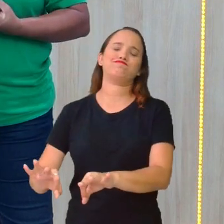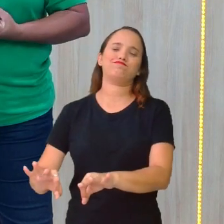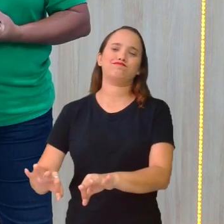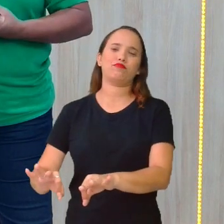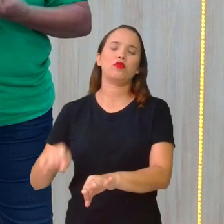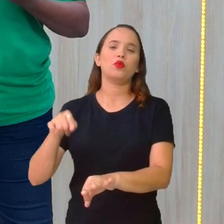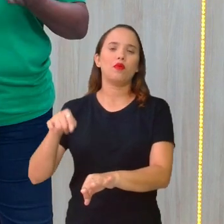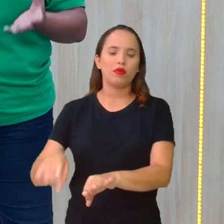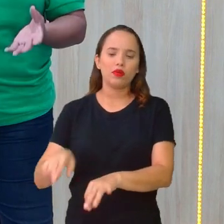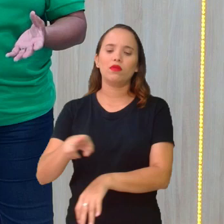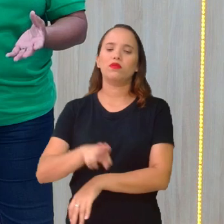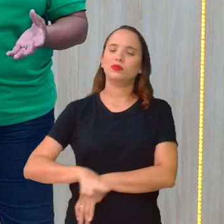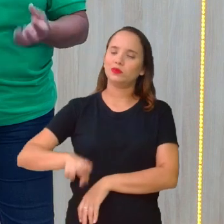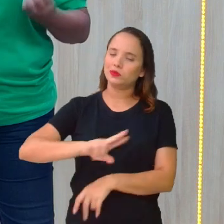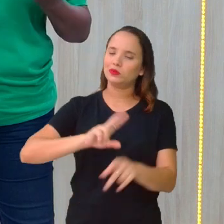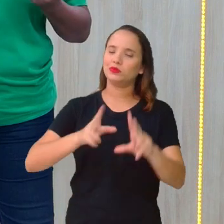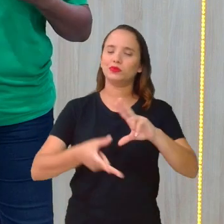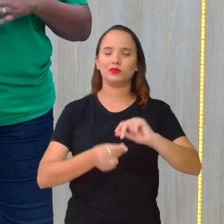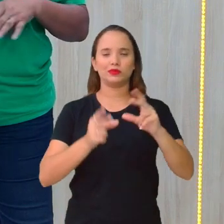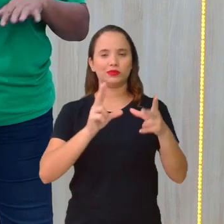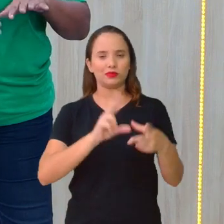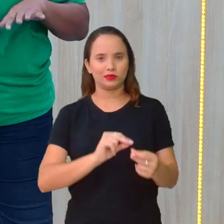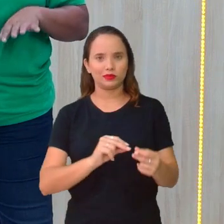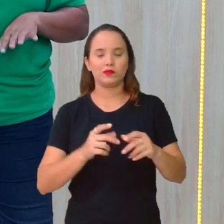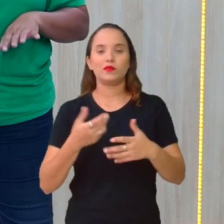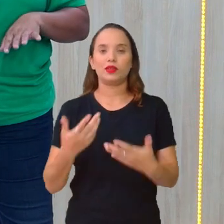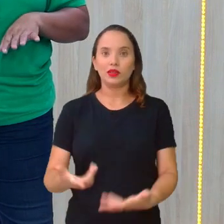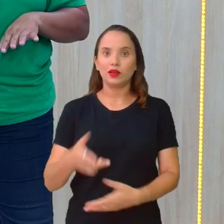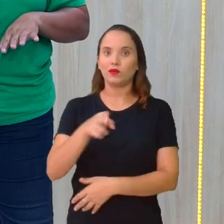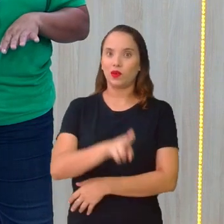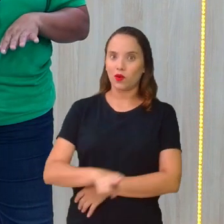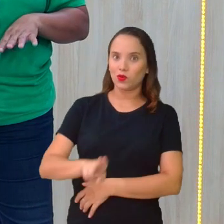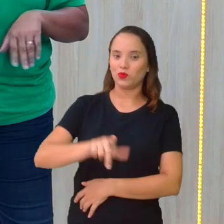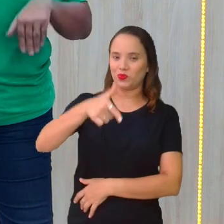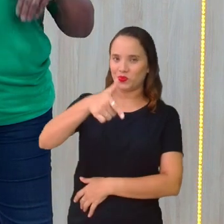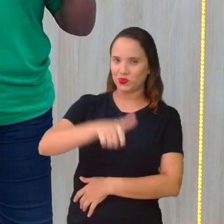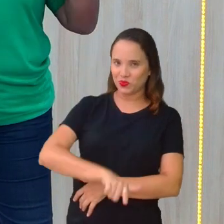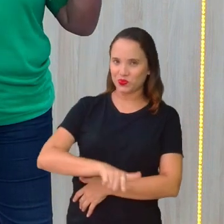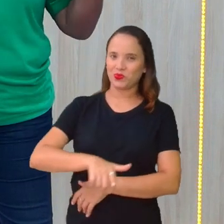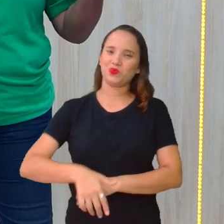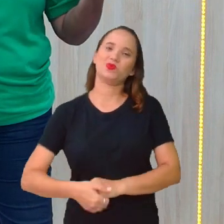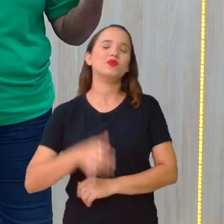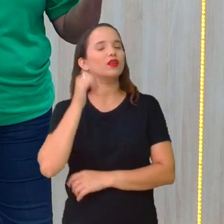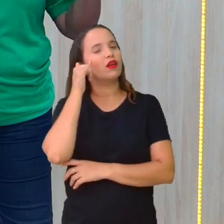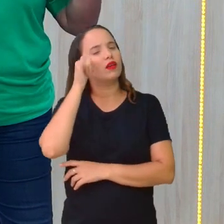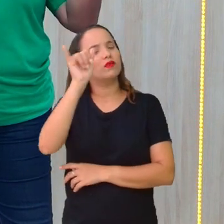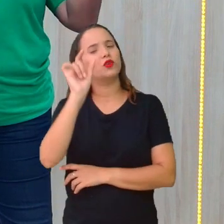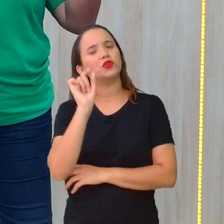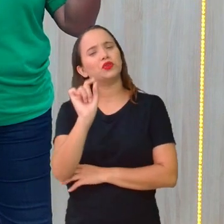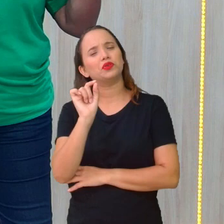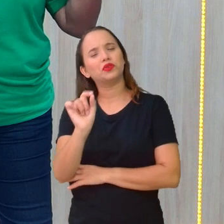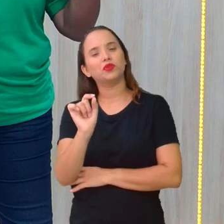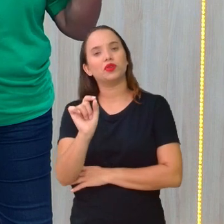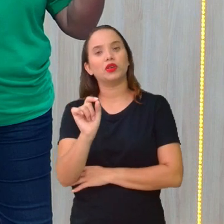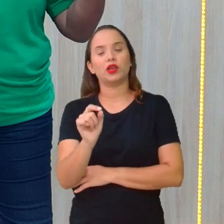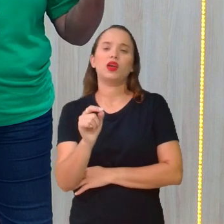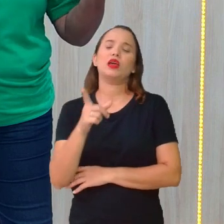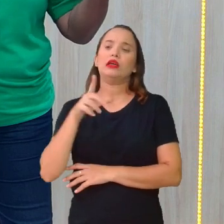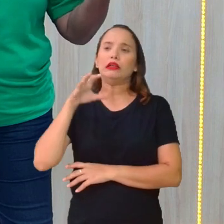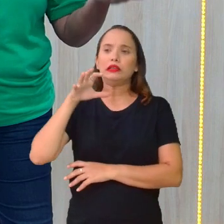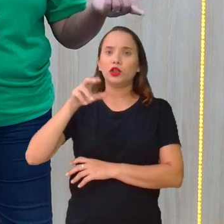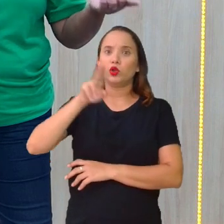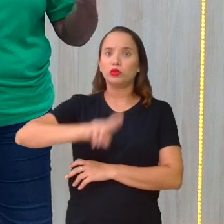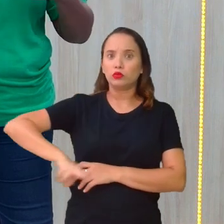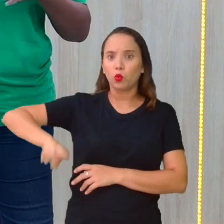ele será reciclado. E aí vai ser reutilizado novamente, evitando que sejam explorados